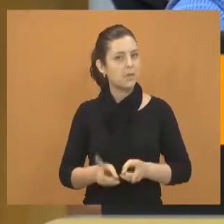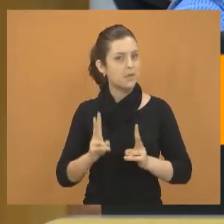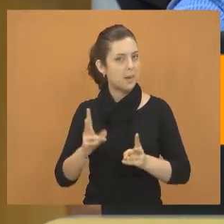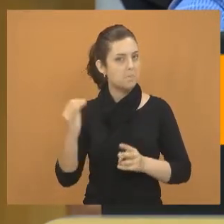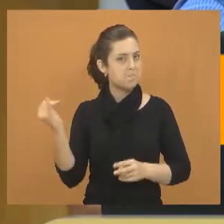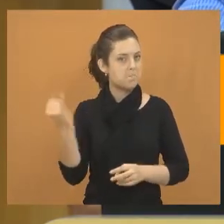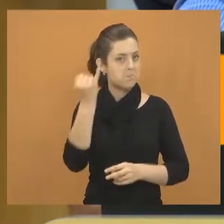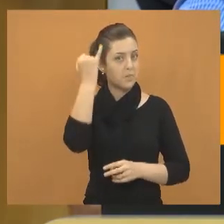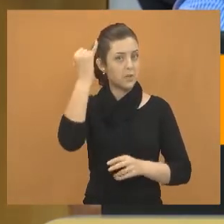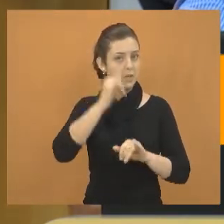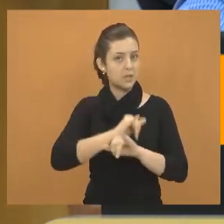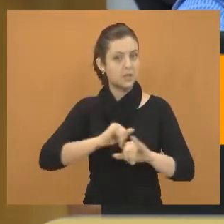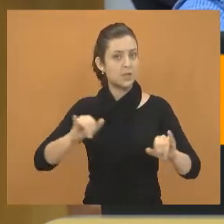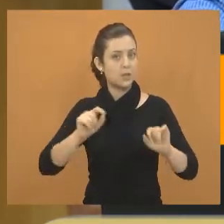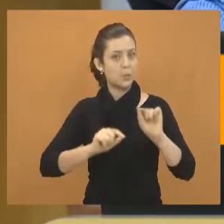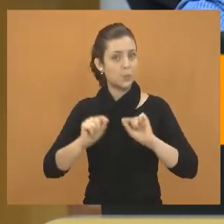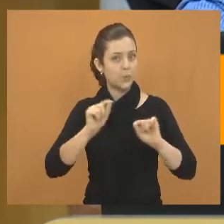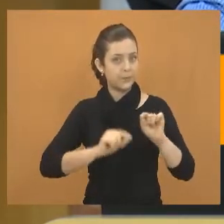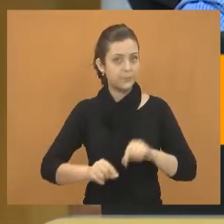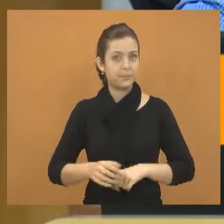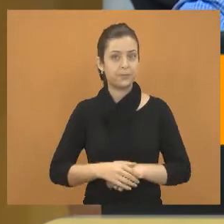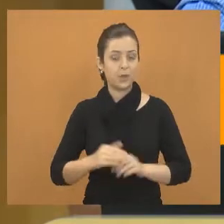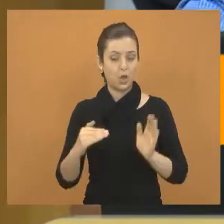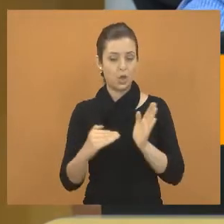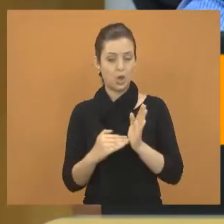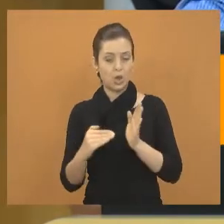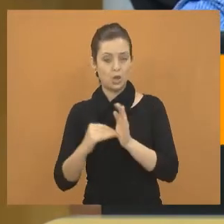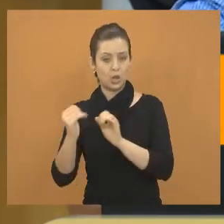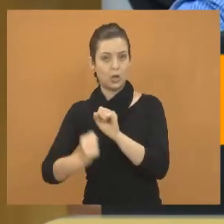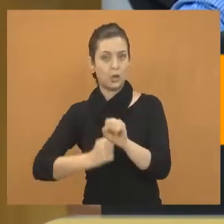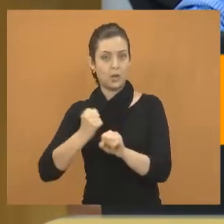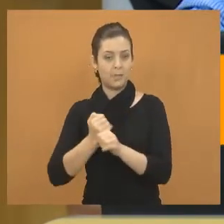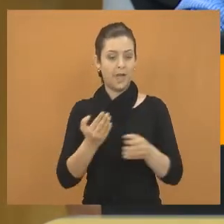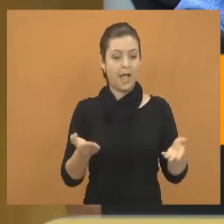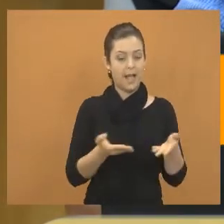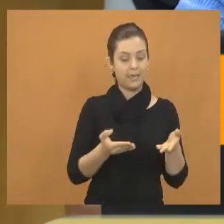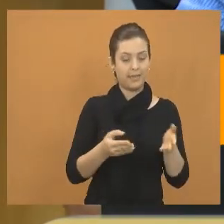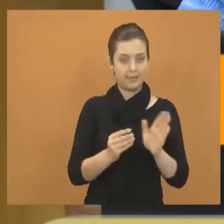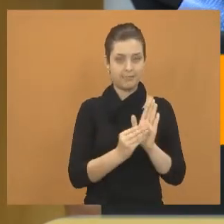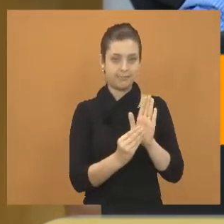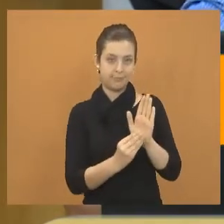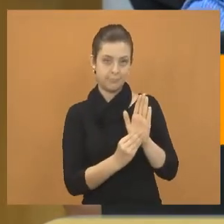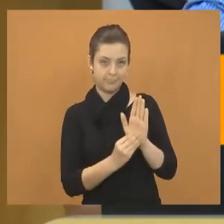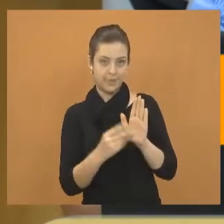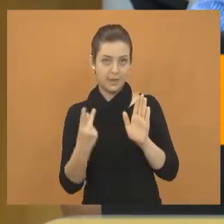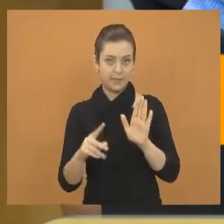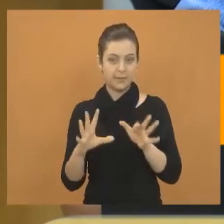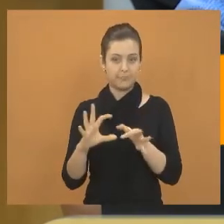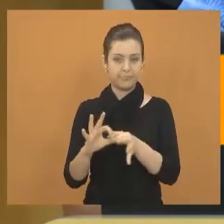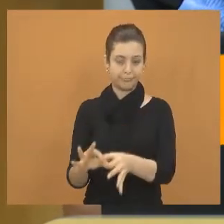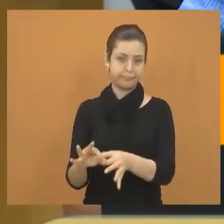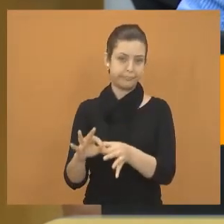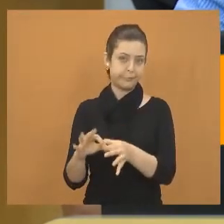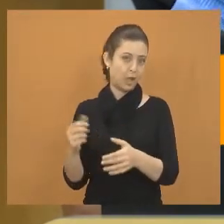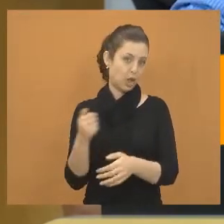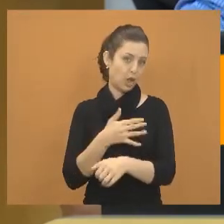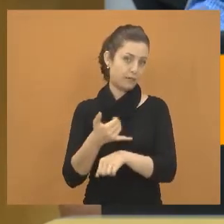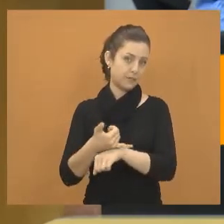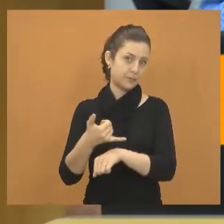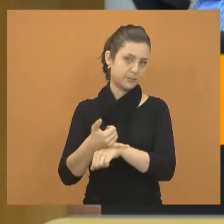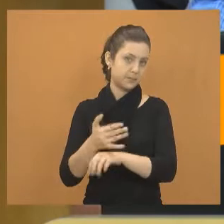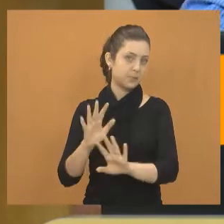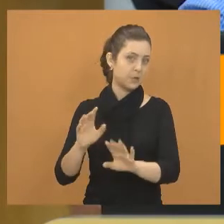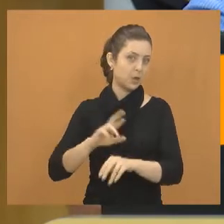muito importante dizer, que o último ano que está contemplado aqui pertencerá a uma nova gestão,